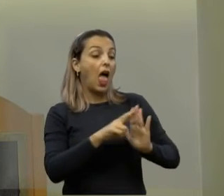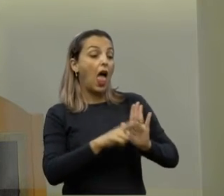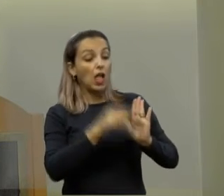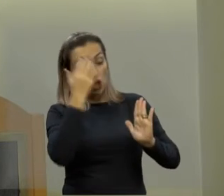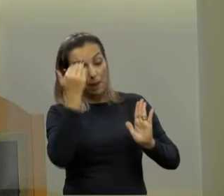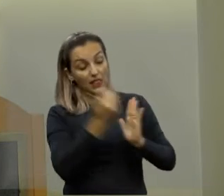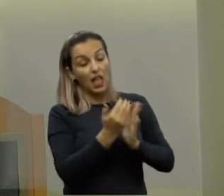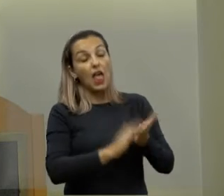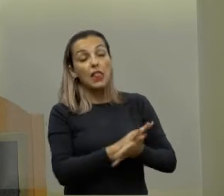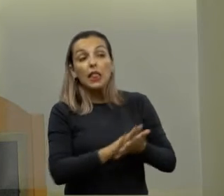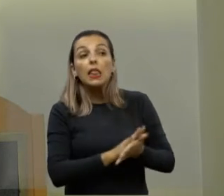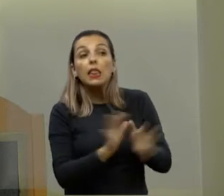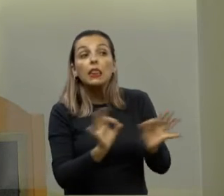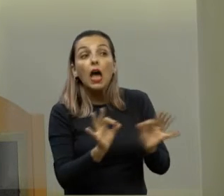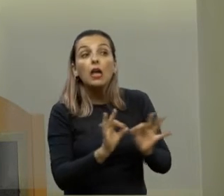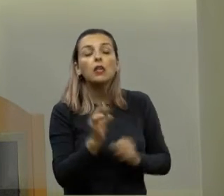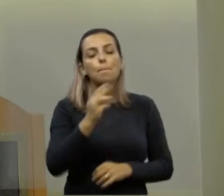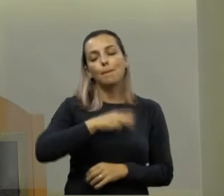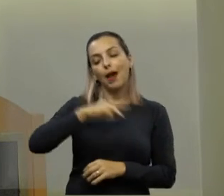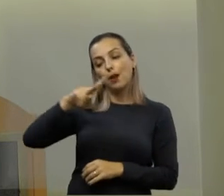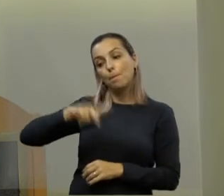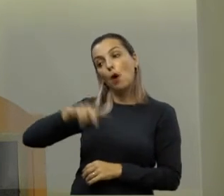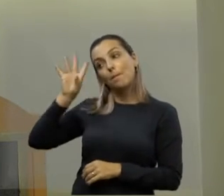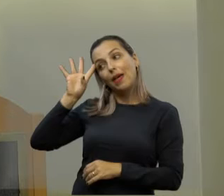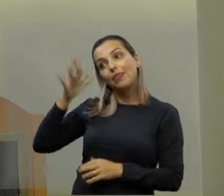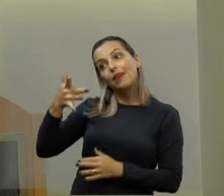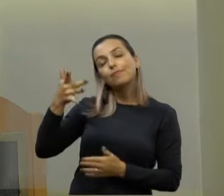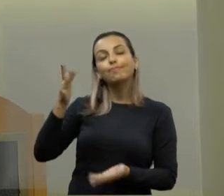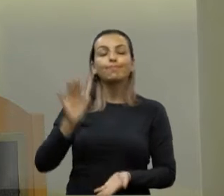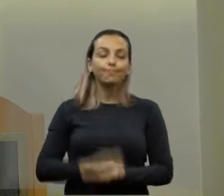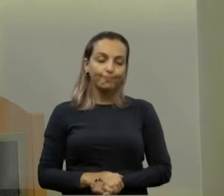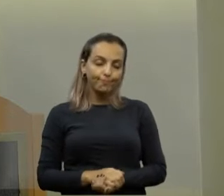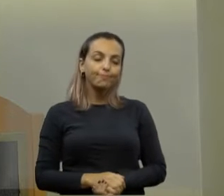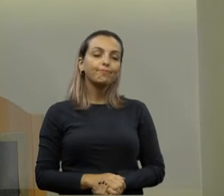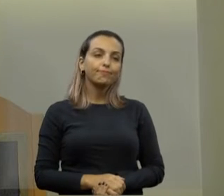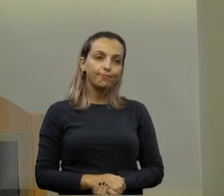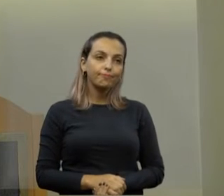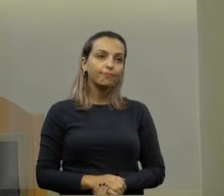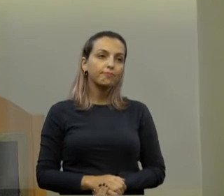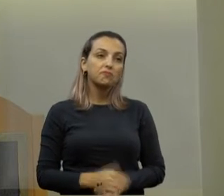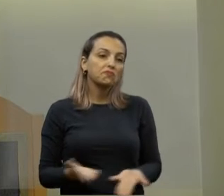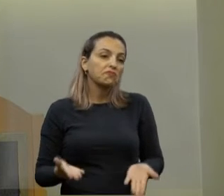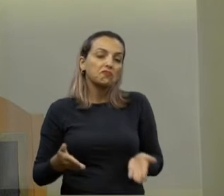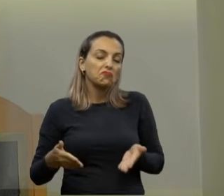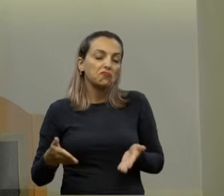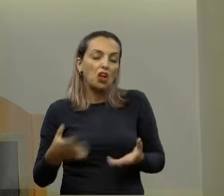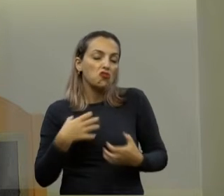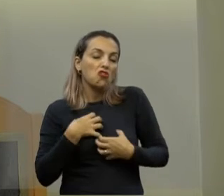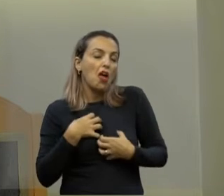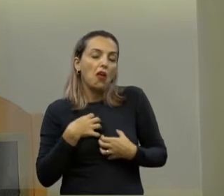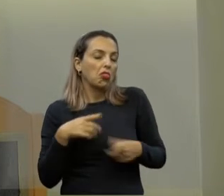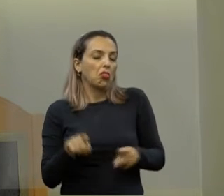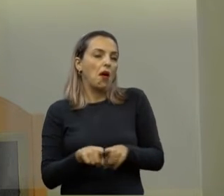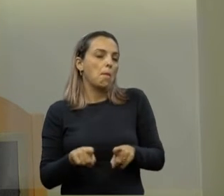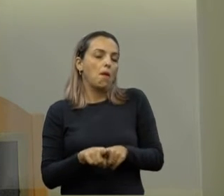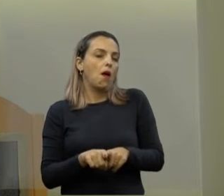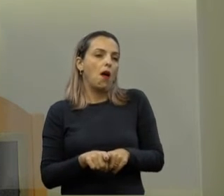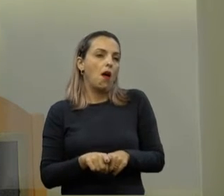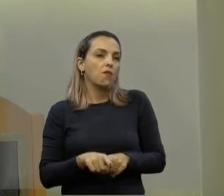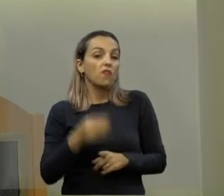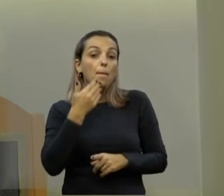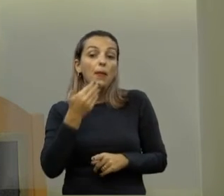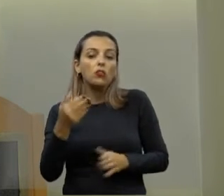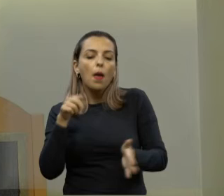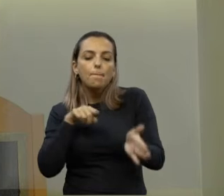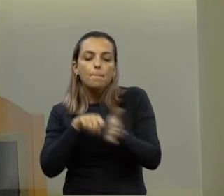legalizou ele externo público a máscara porco espinho ó e vai